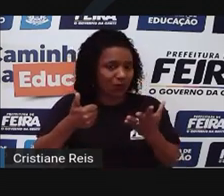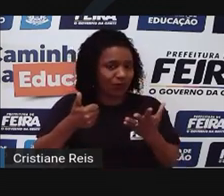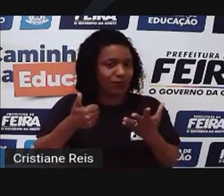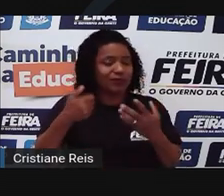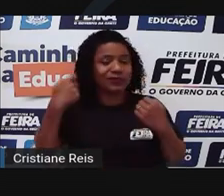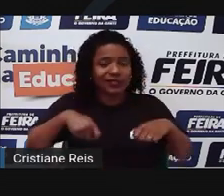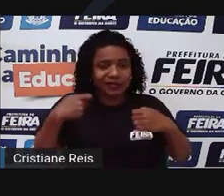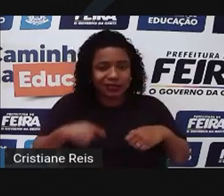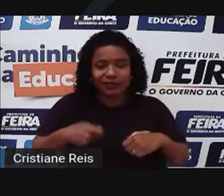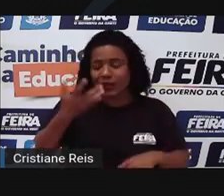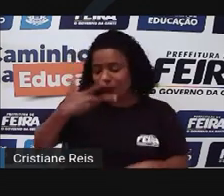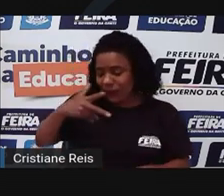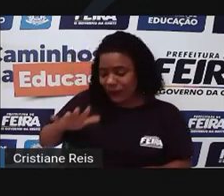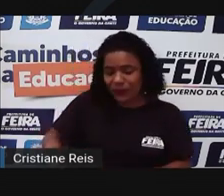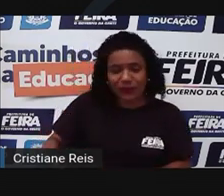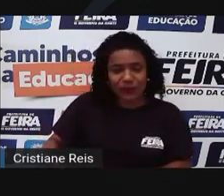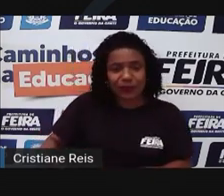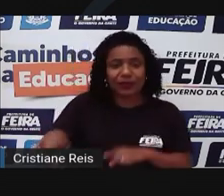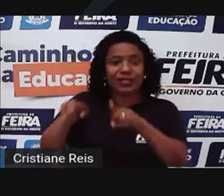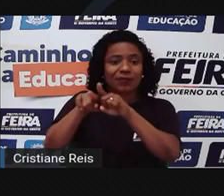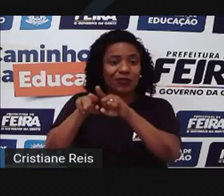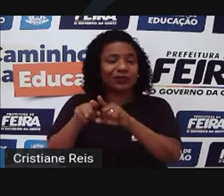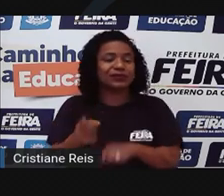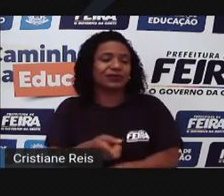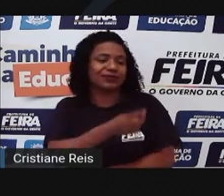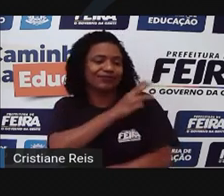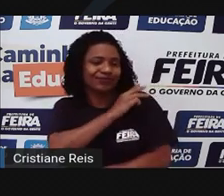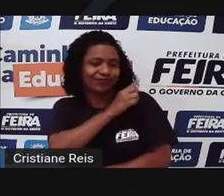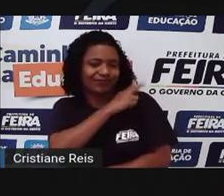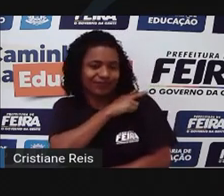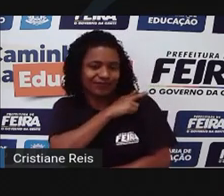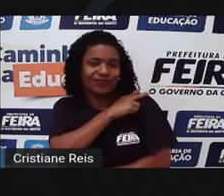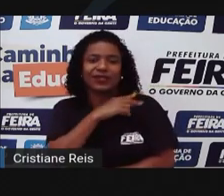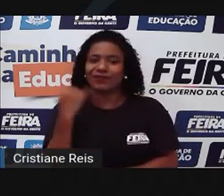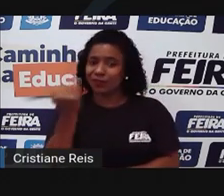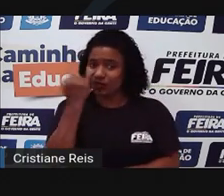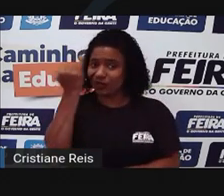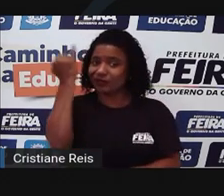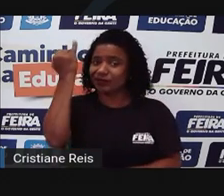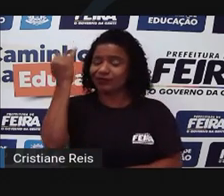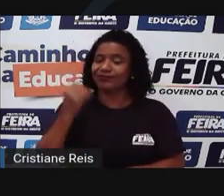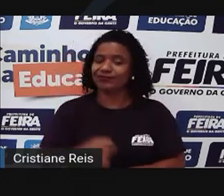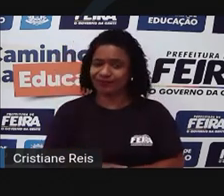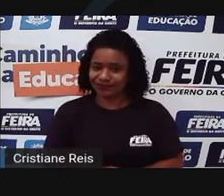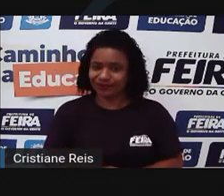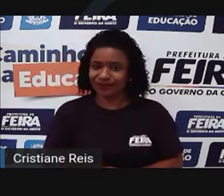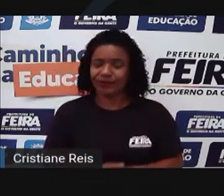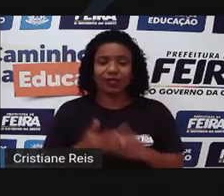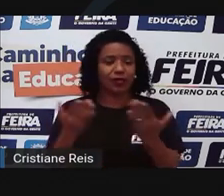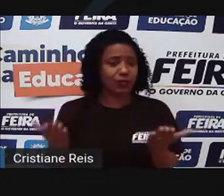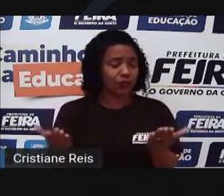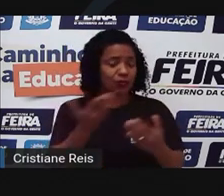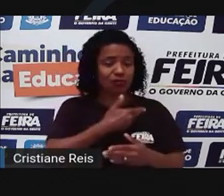infância e depois no ensino médio, que é onde a evasão é muito grande ainda. Uma obrigação do Estado fornecer